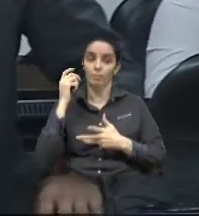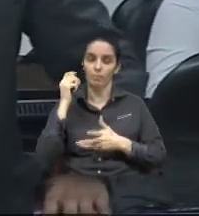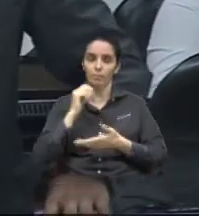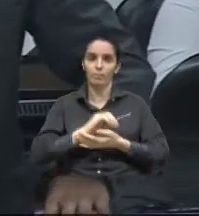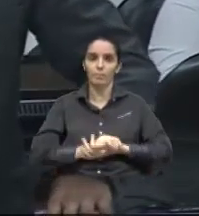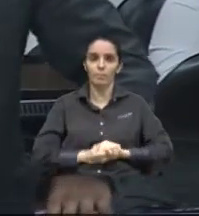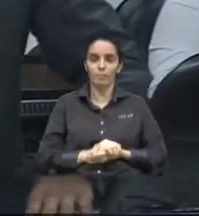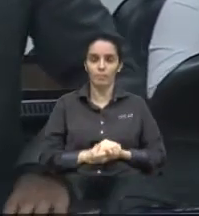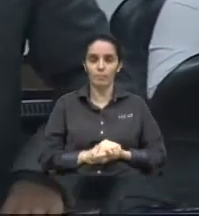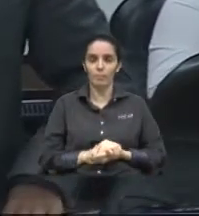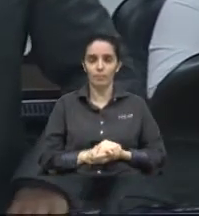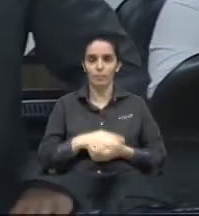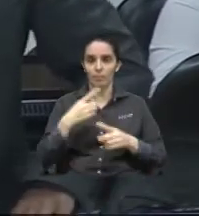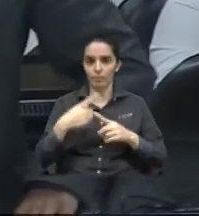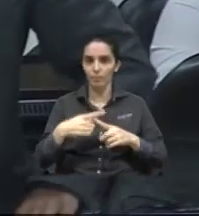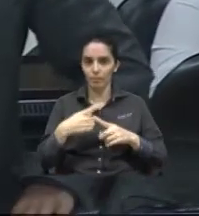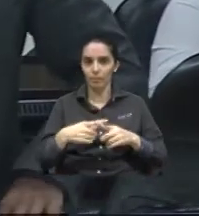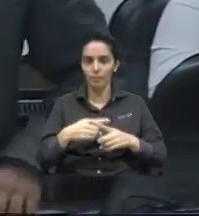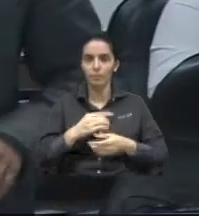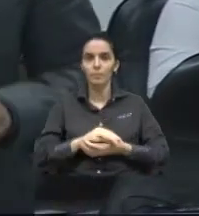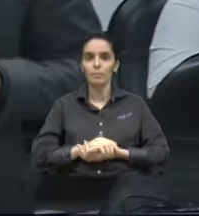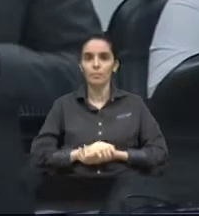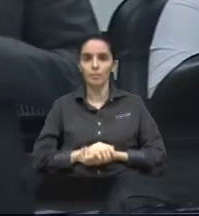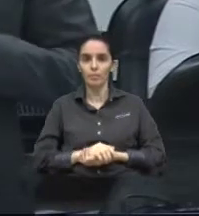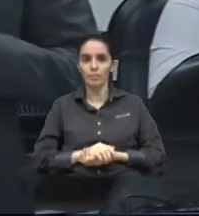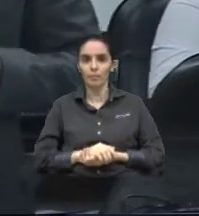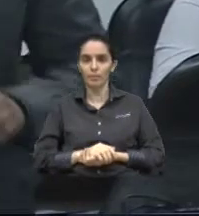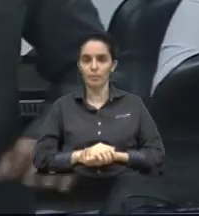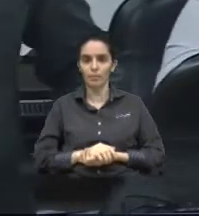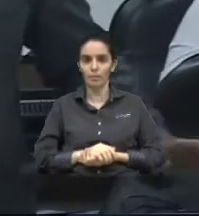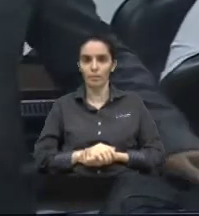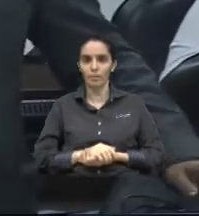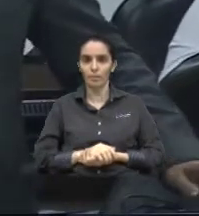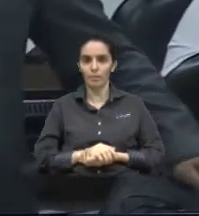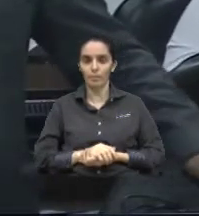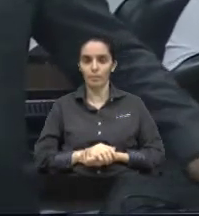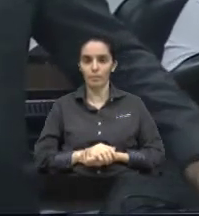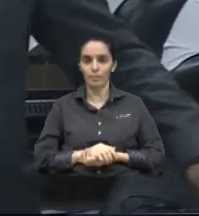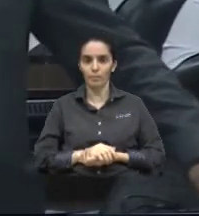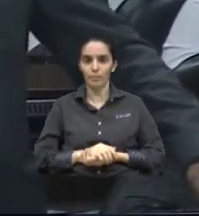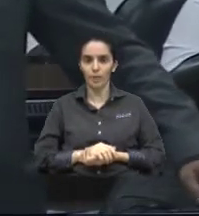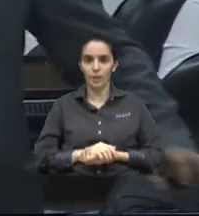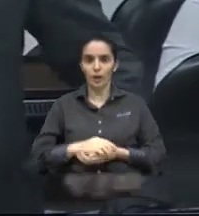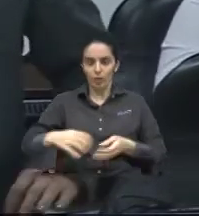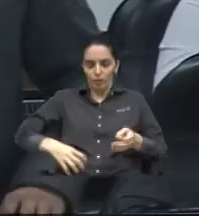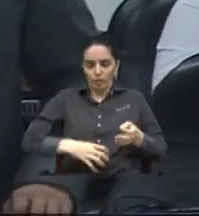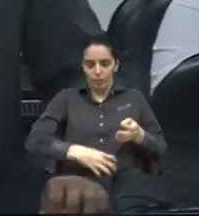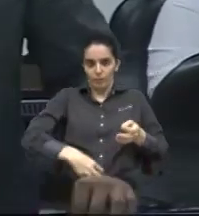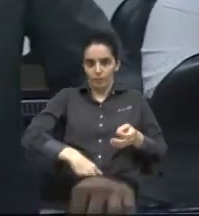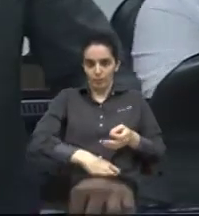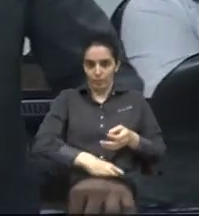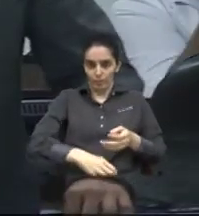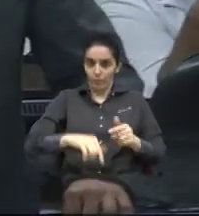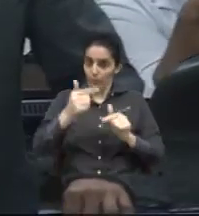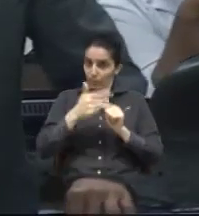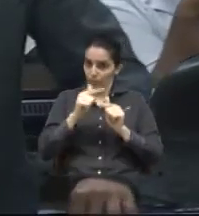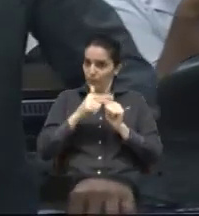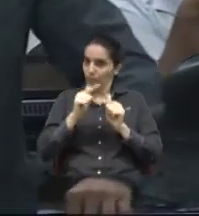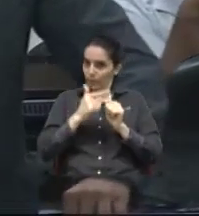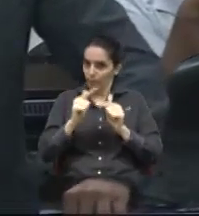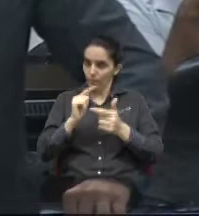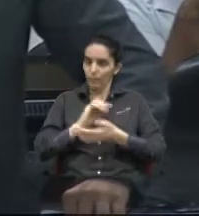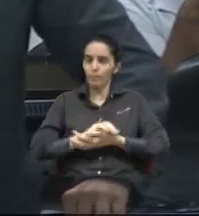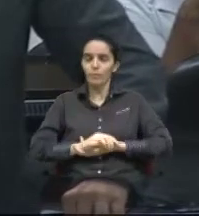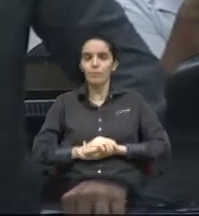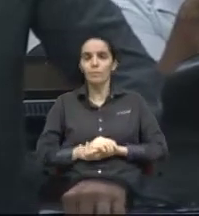Ela teve uma lesão contundente em seu intestino delgado, uma região